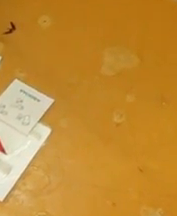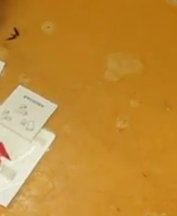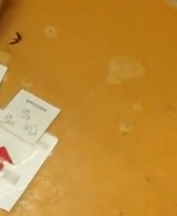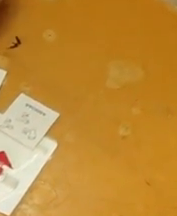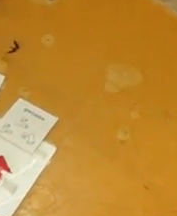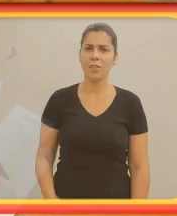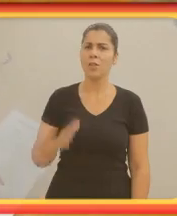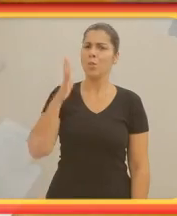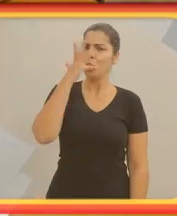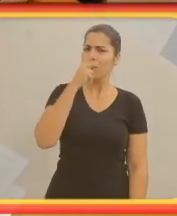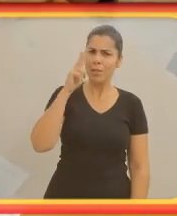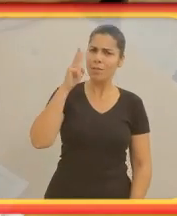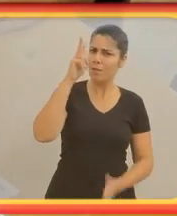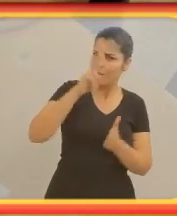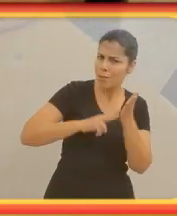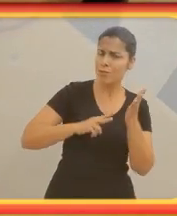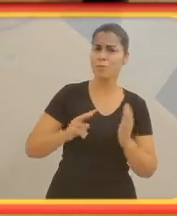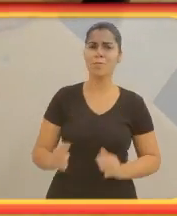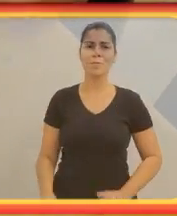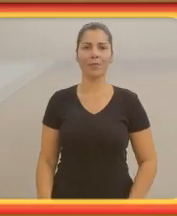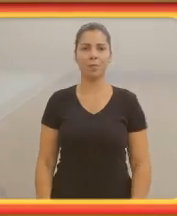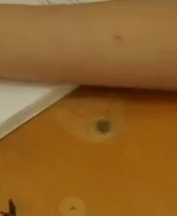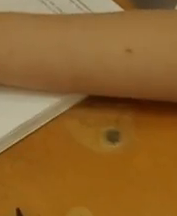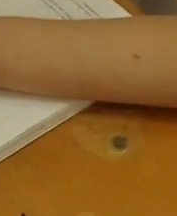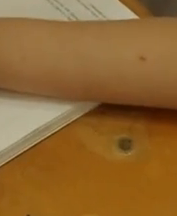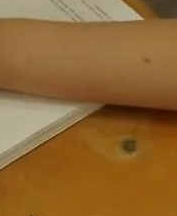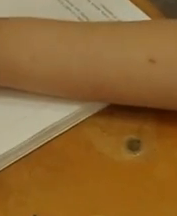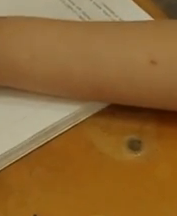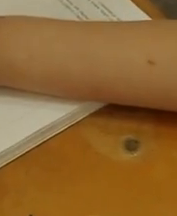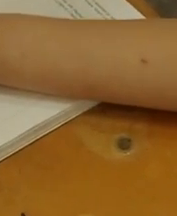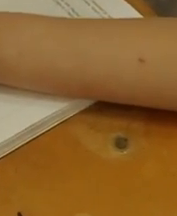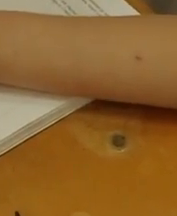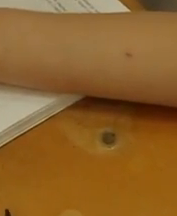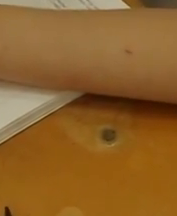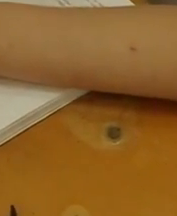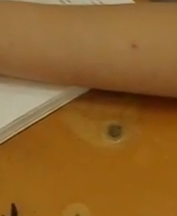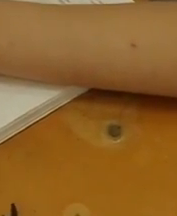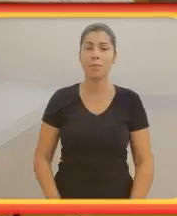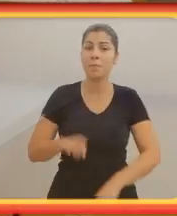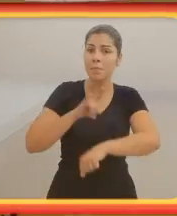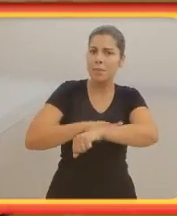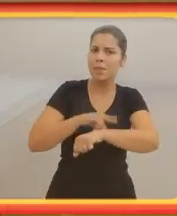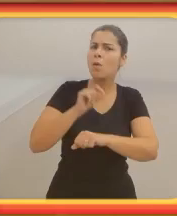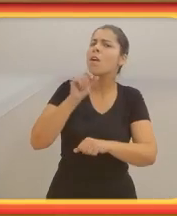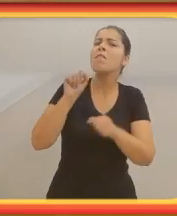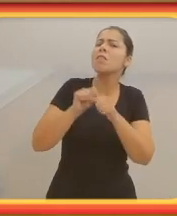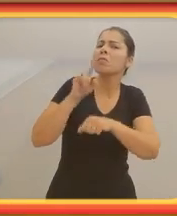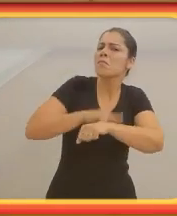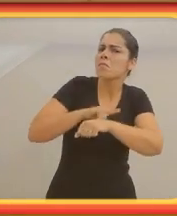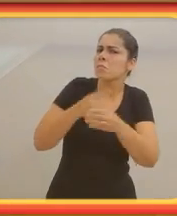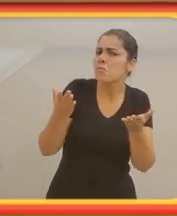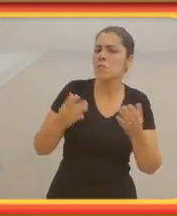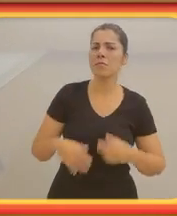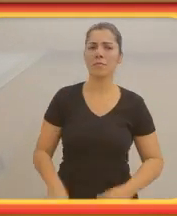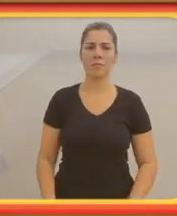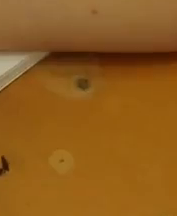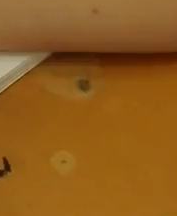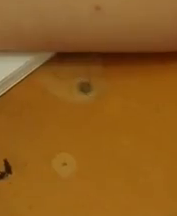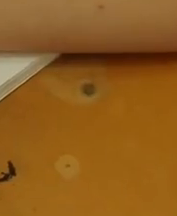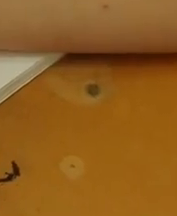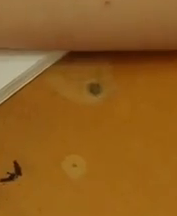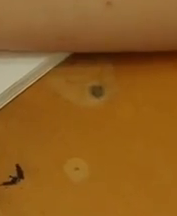Associar. Que bonito. Veja. Banho. Banheiro. O que se faz no